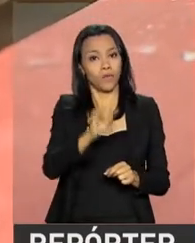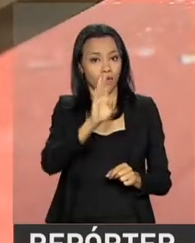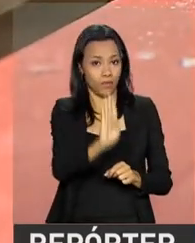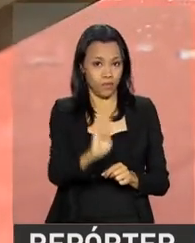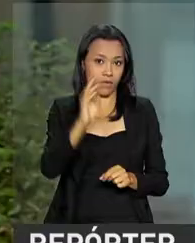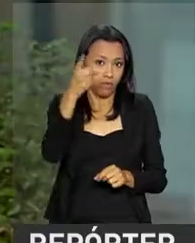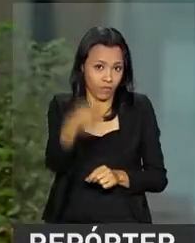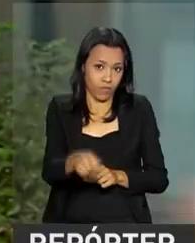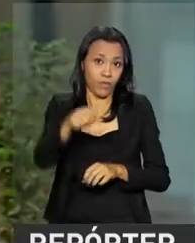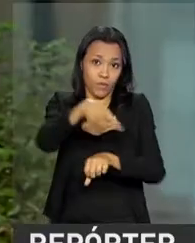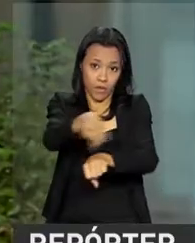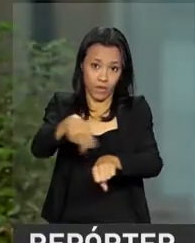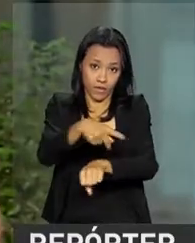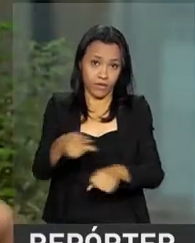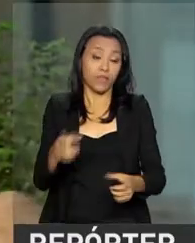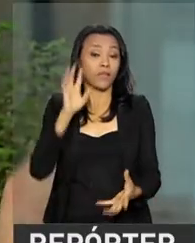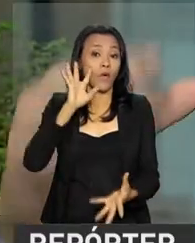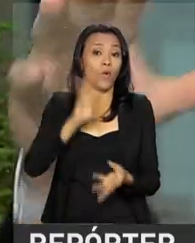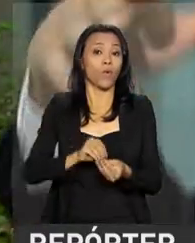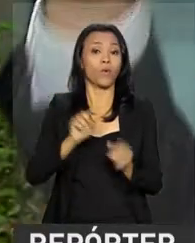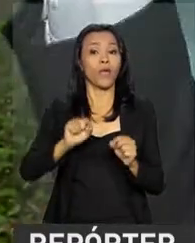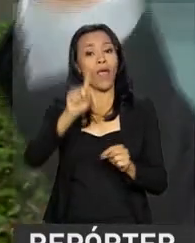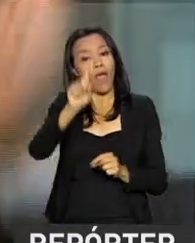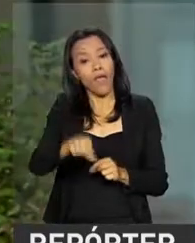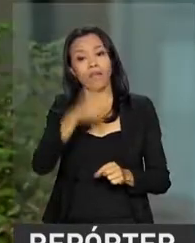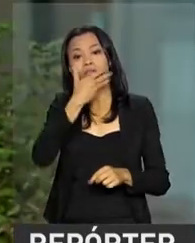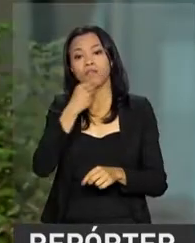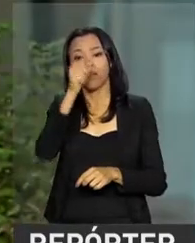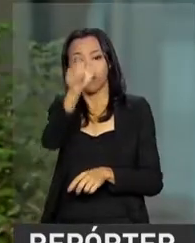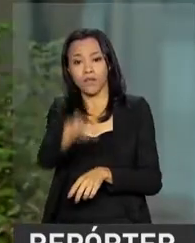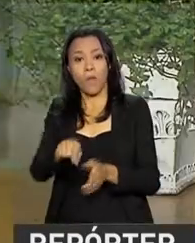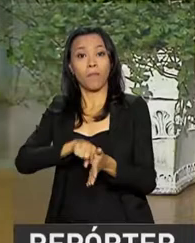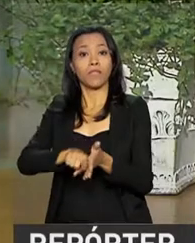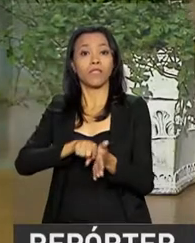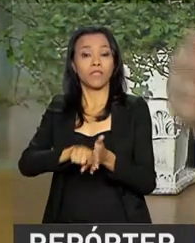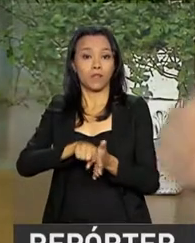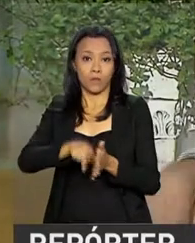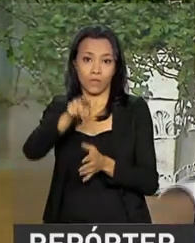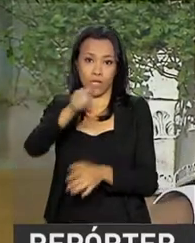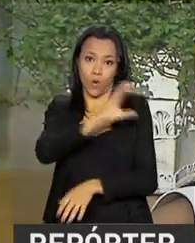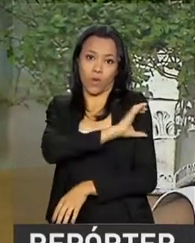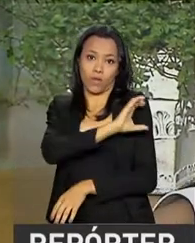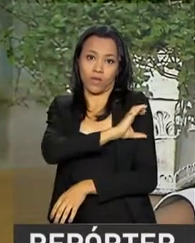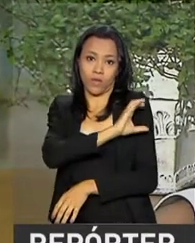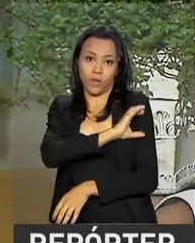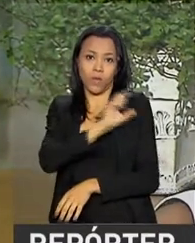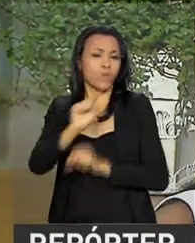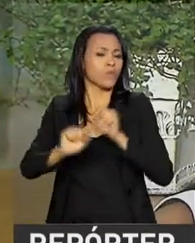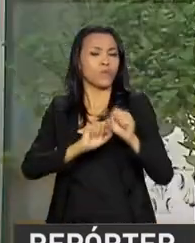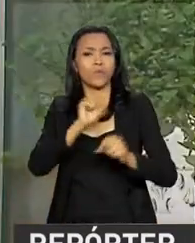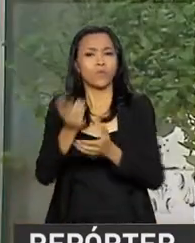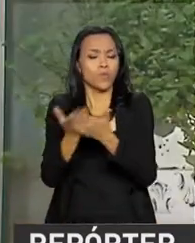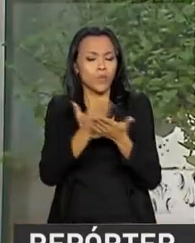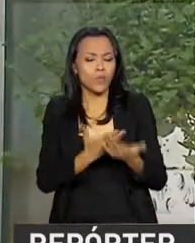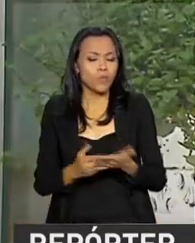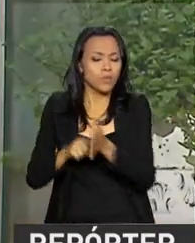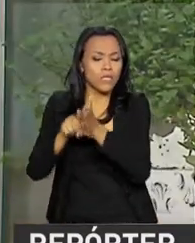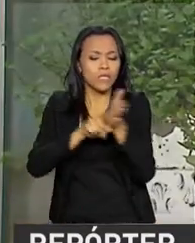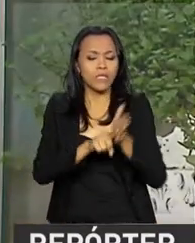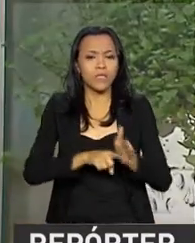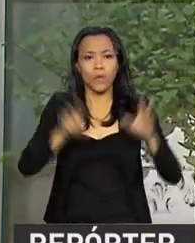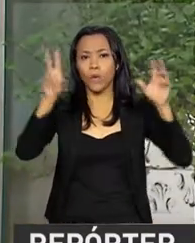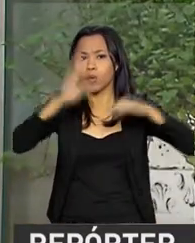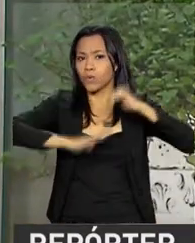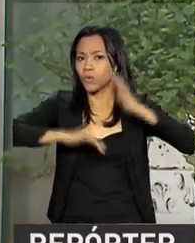produzidas no país. A conclusão é desse pesquisador, que coordenou um estudo sobre a reforma trabalhista. Uma vez implementada a